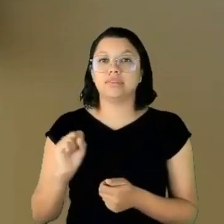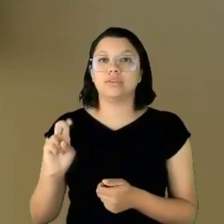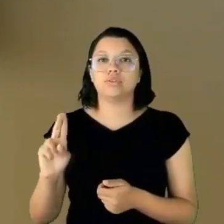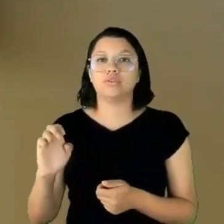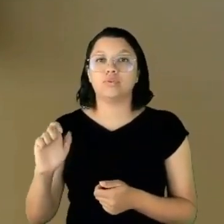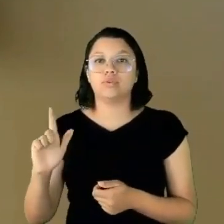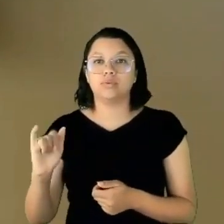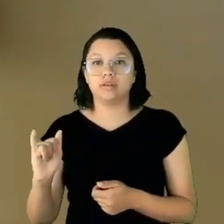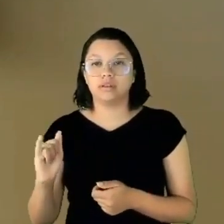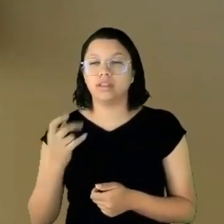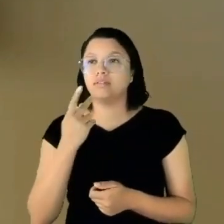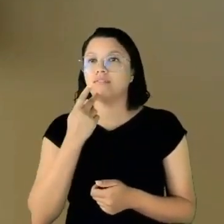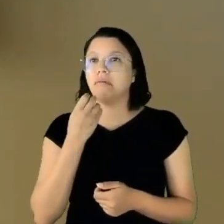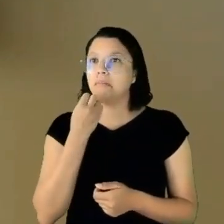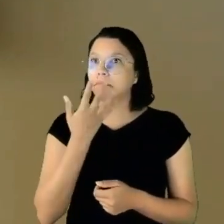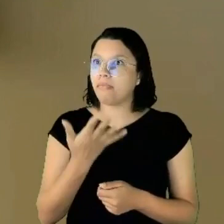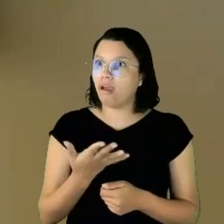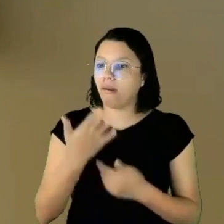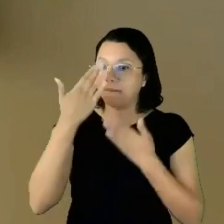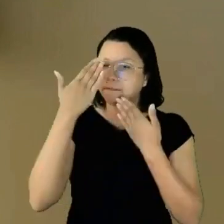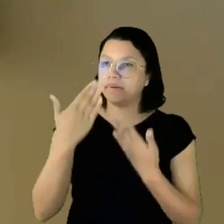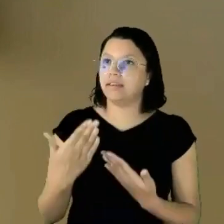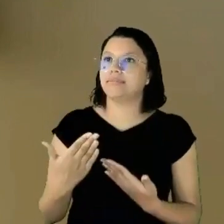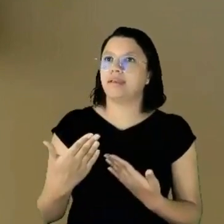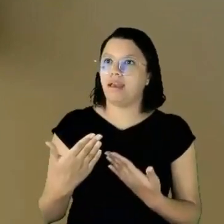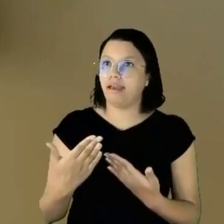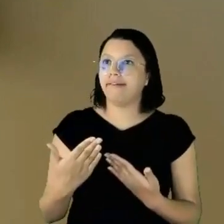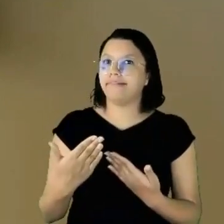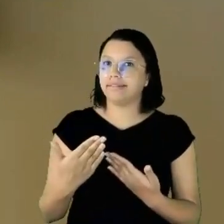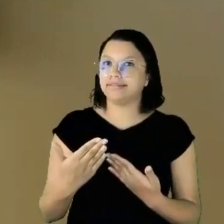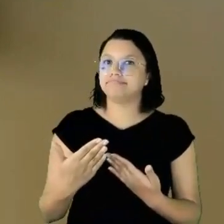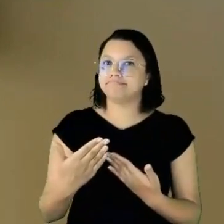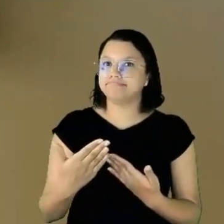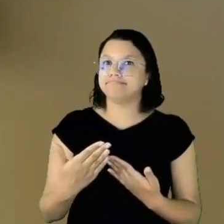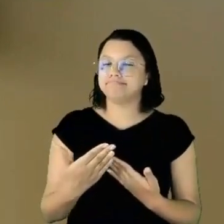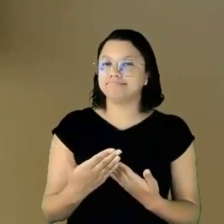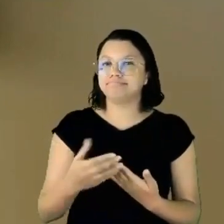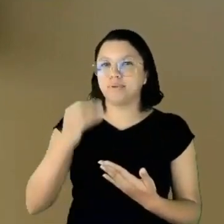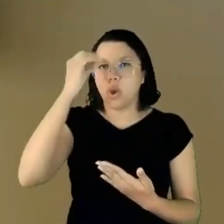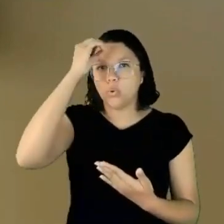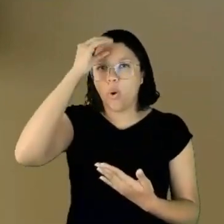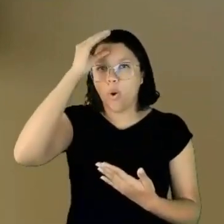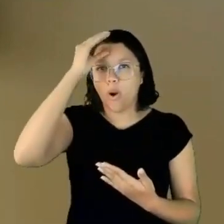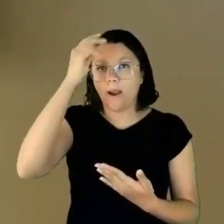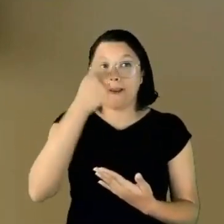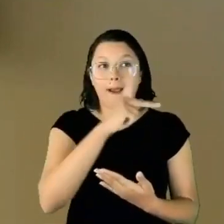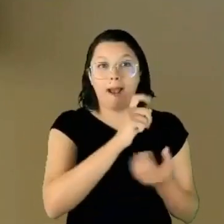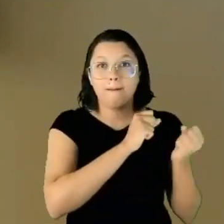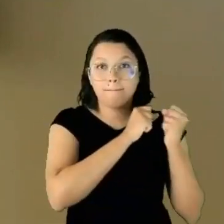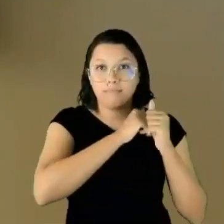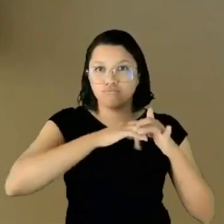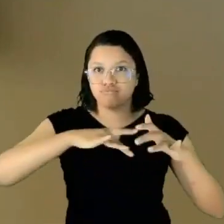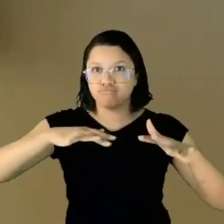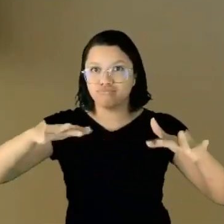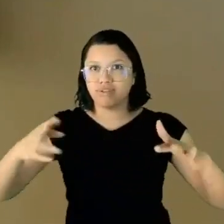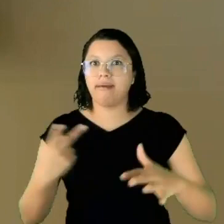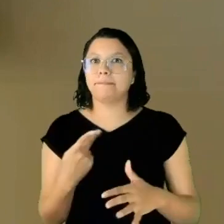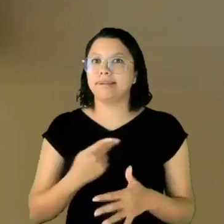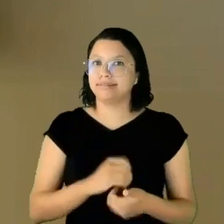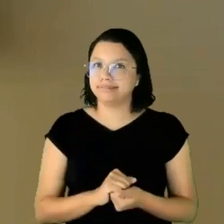a Sueli Pires Sampaio diz aqui muito bom obrigado doutor Danilson por compartilhar seus conhecimentos novamente a colega Iliana